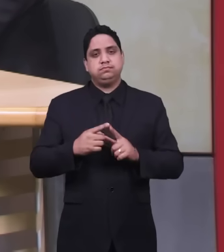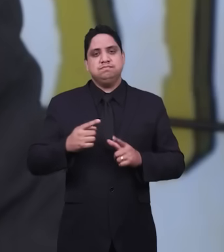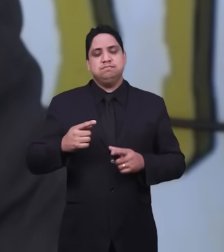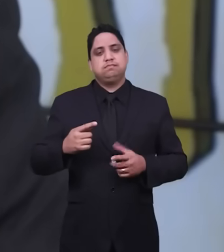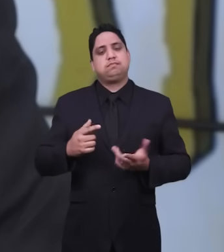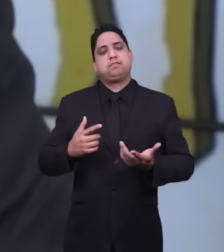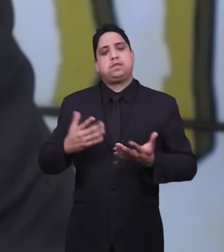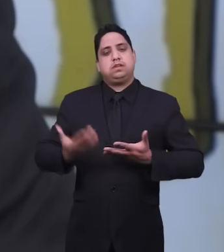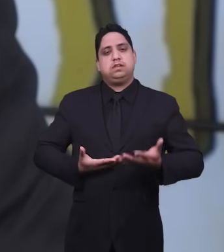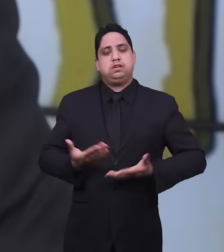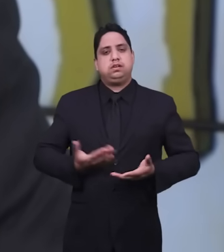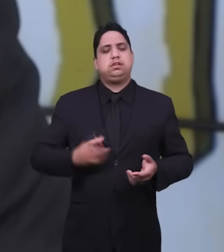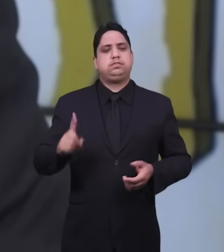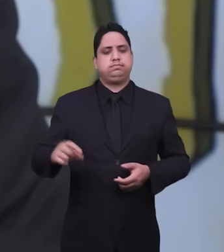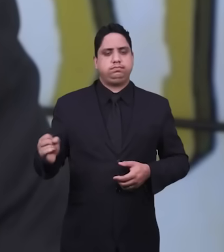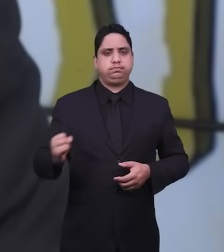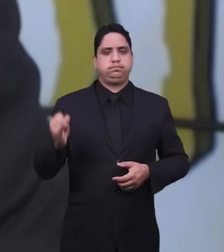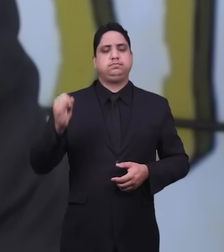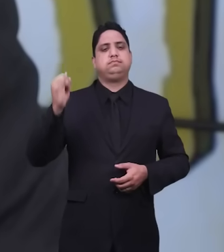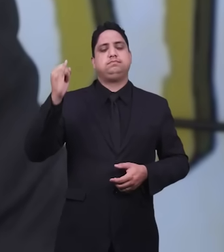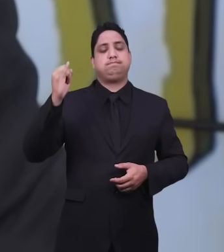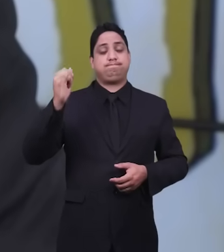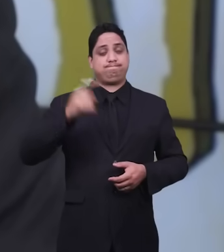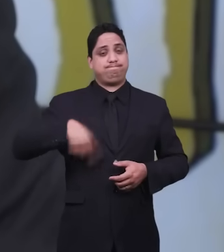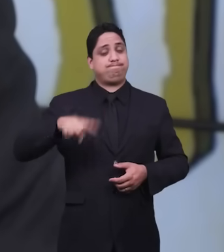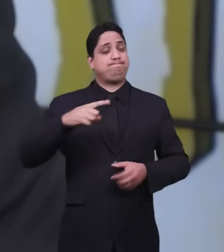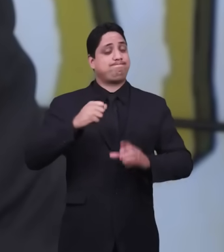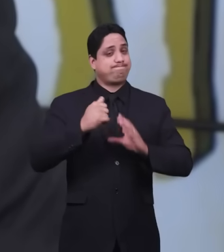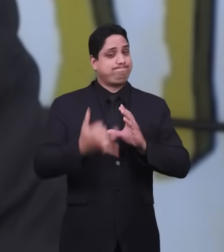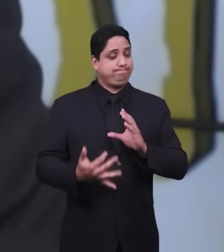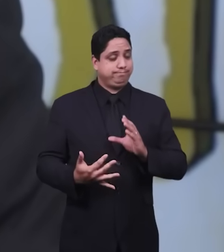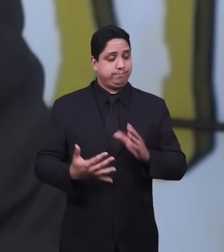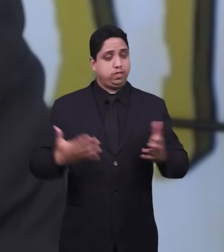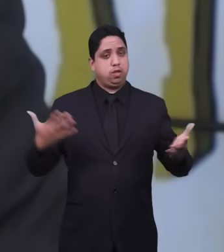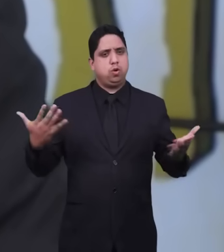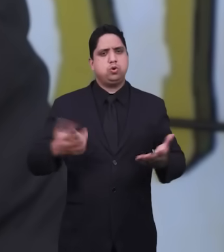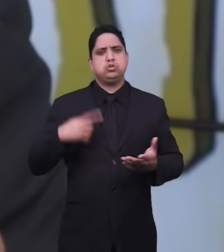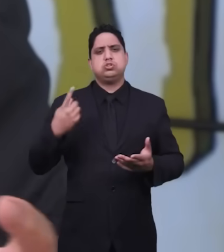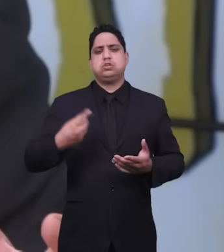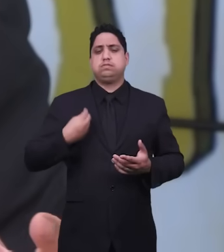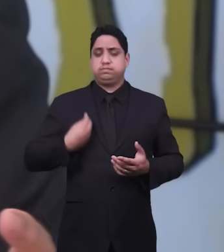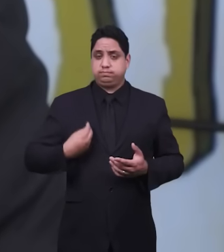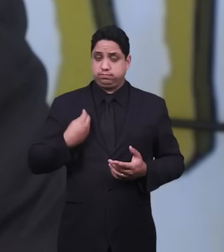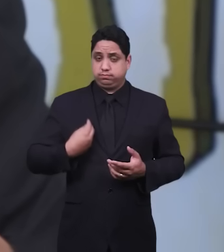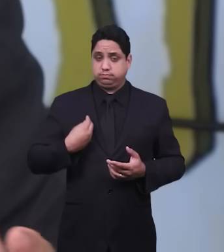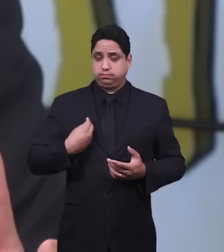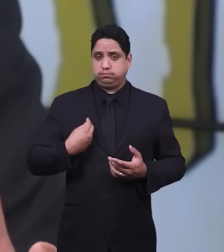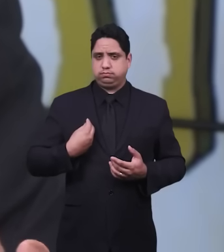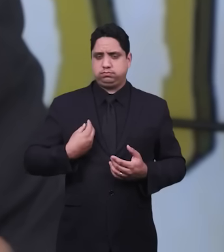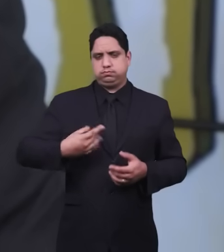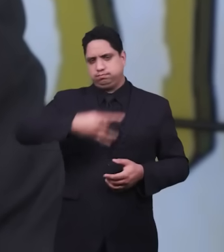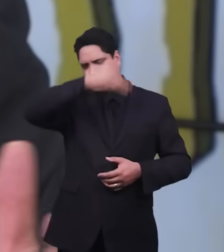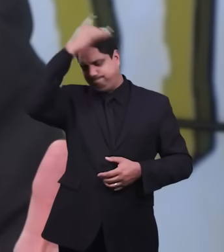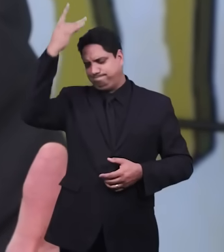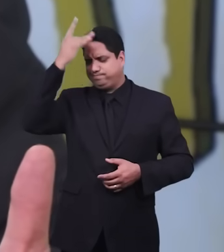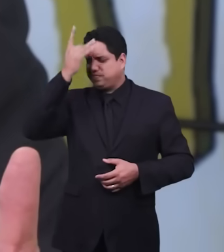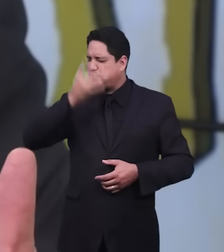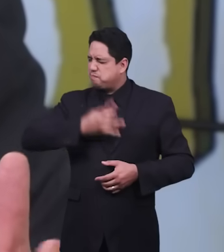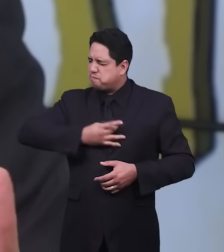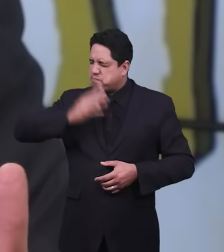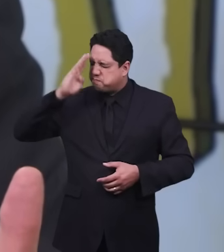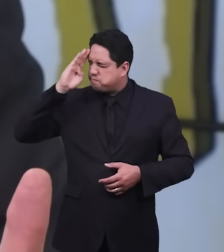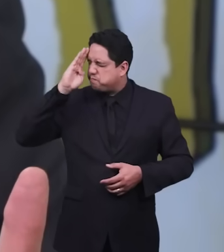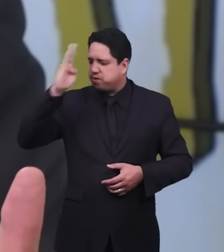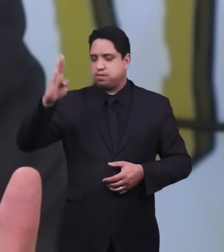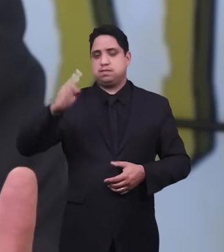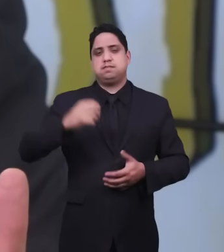Que é muito importante para nós esse aspecto, né? Então, hoje, nós temos vivido isso. O batismo com o Espírito Santo é fundamental